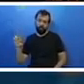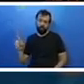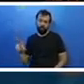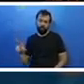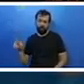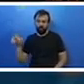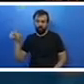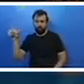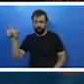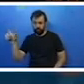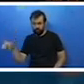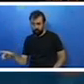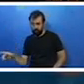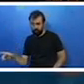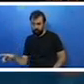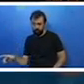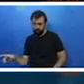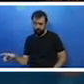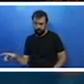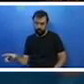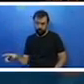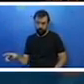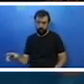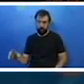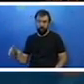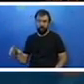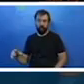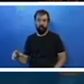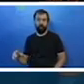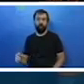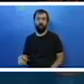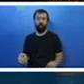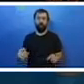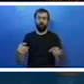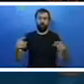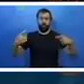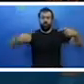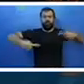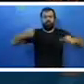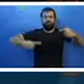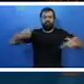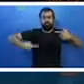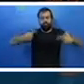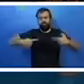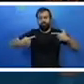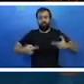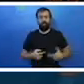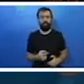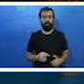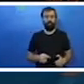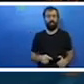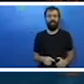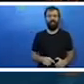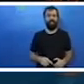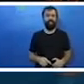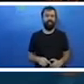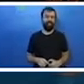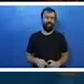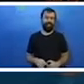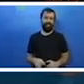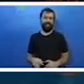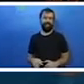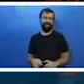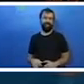brigando, gente. Lembra do videogame aqui, ó, do Mortal? Não sei se é da época de vocês, Mortal Kombat, é da